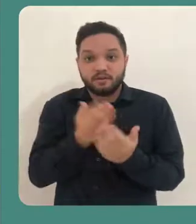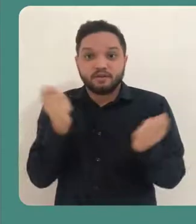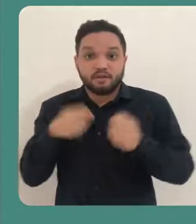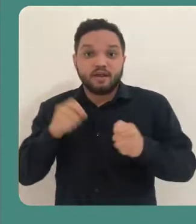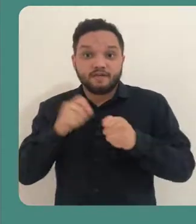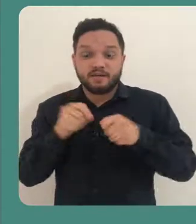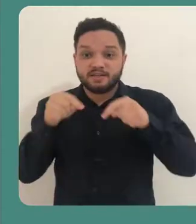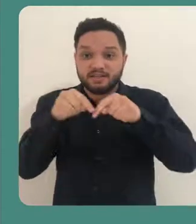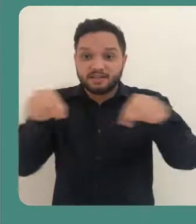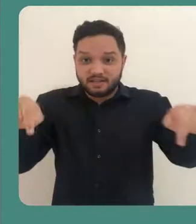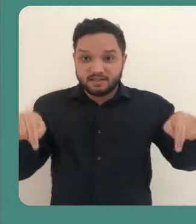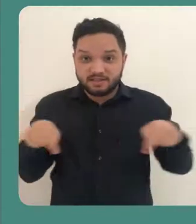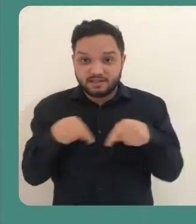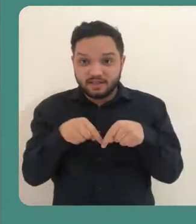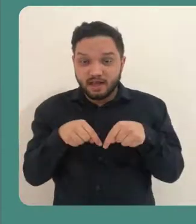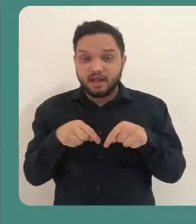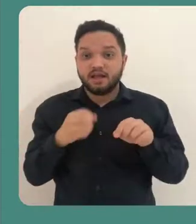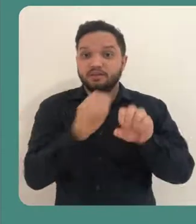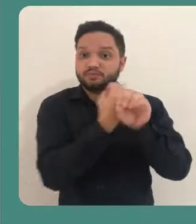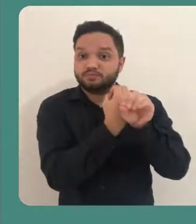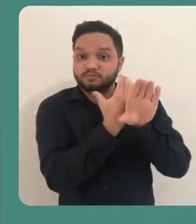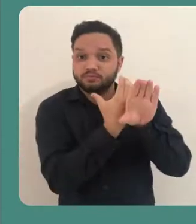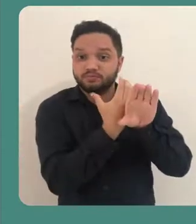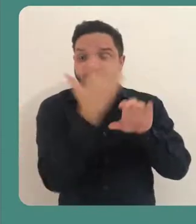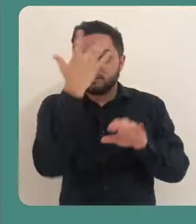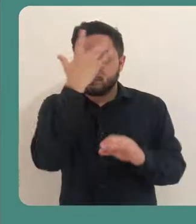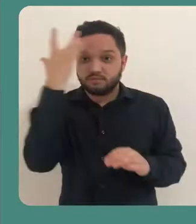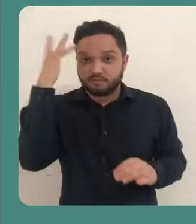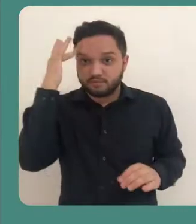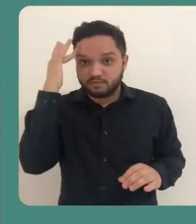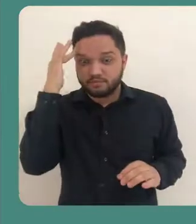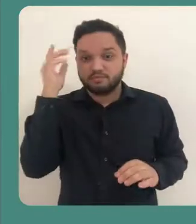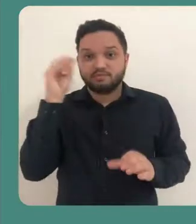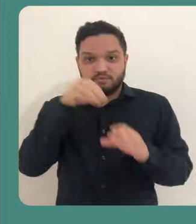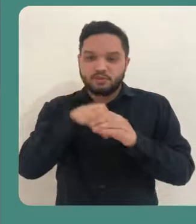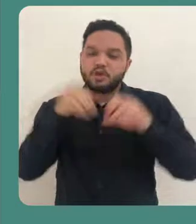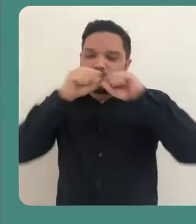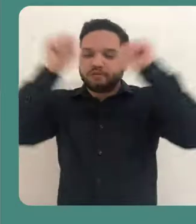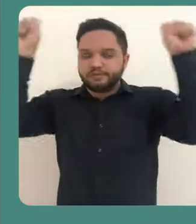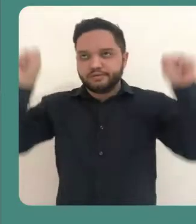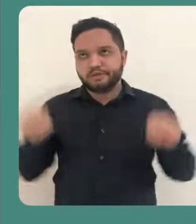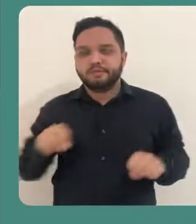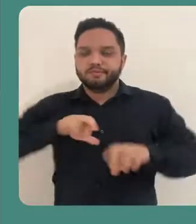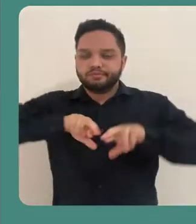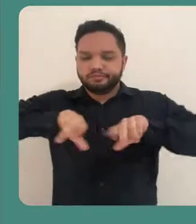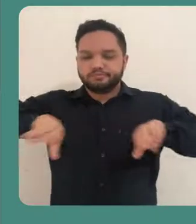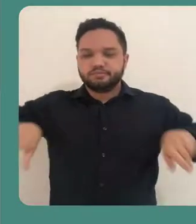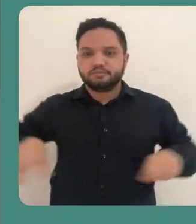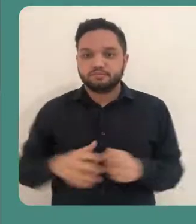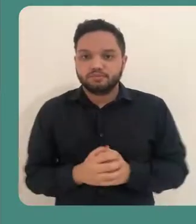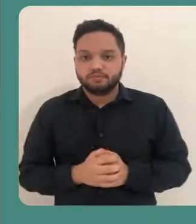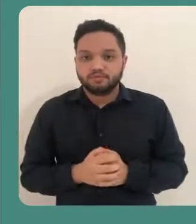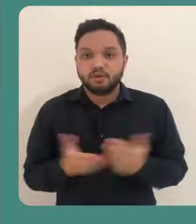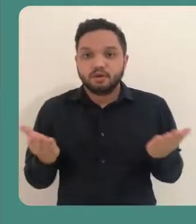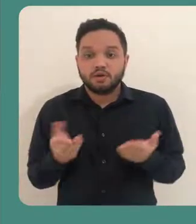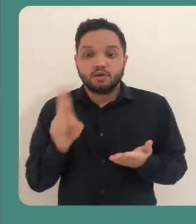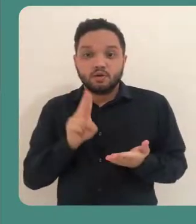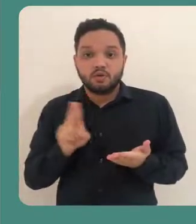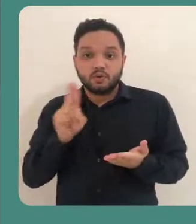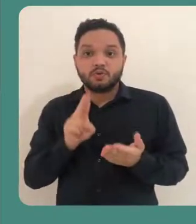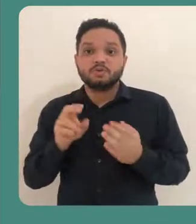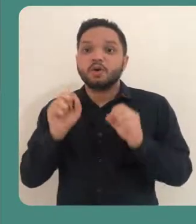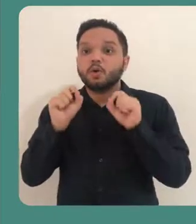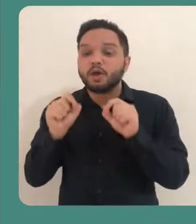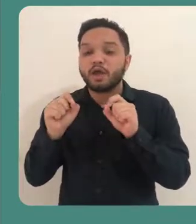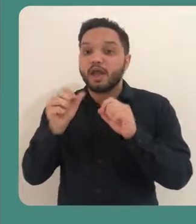de salas de web conferência para os usuários dos sistemas e eu vou utilizar o